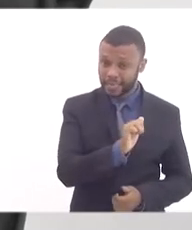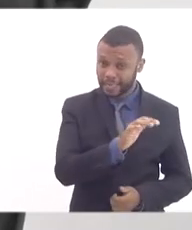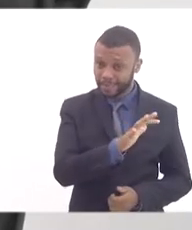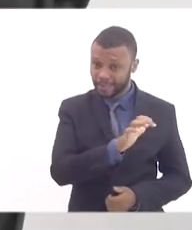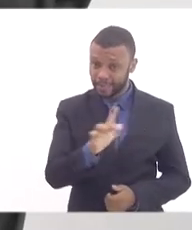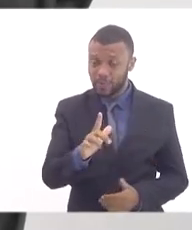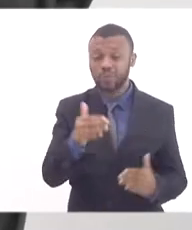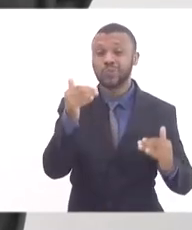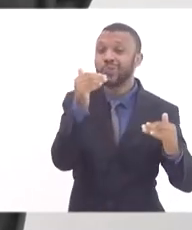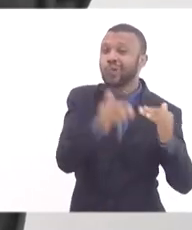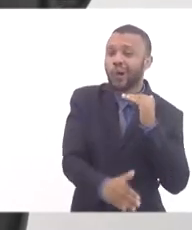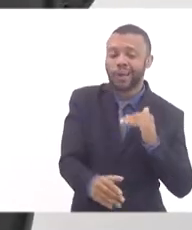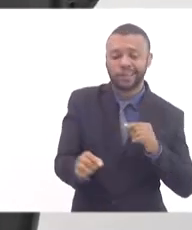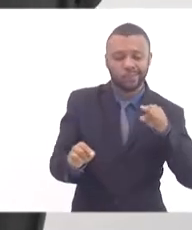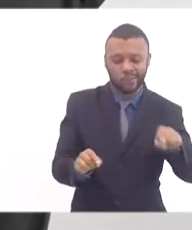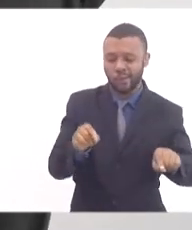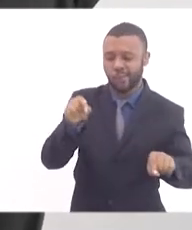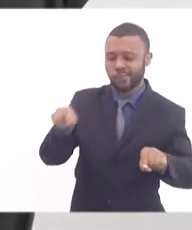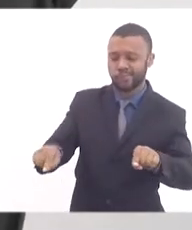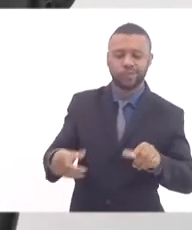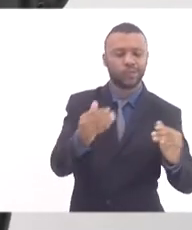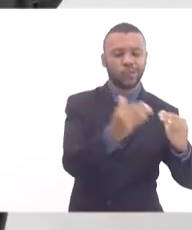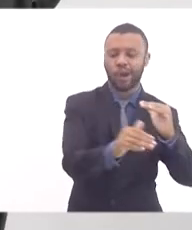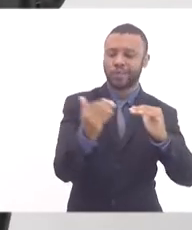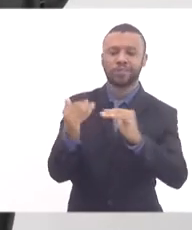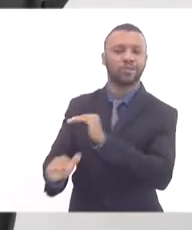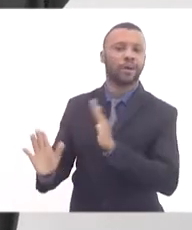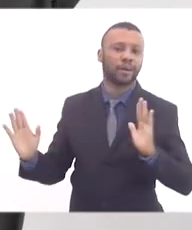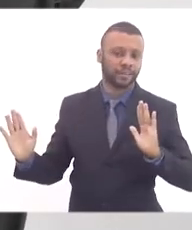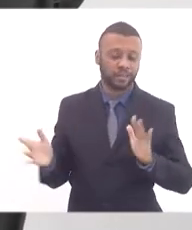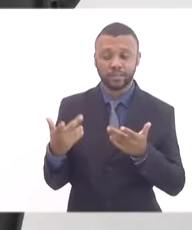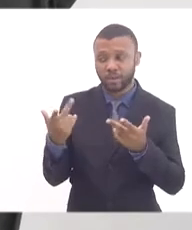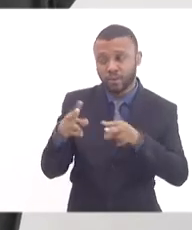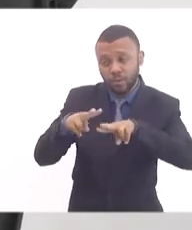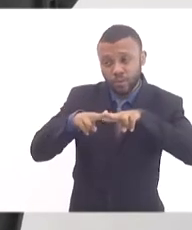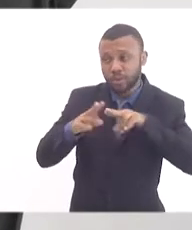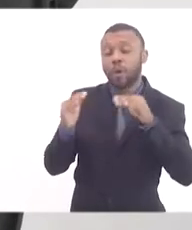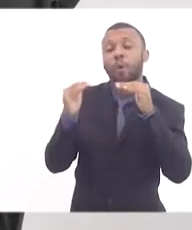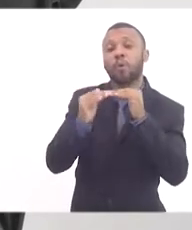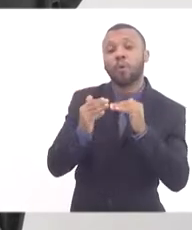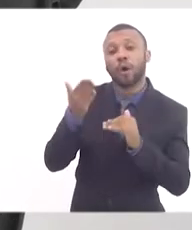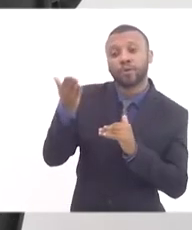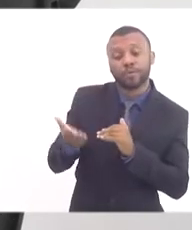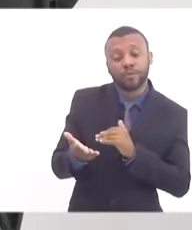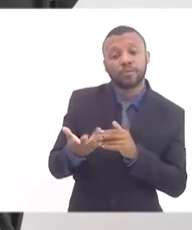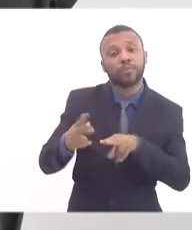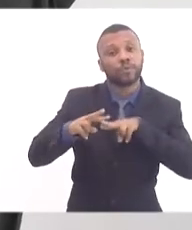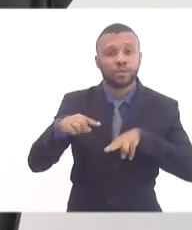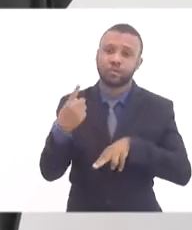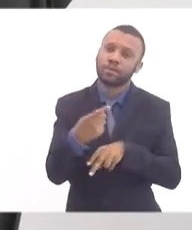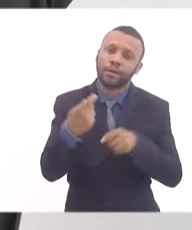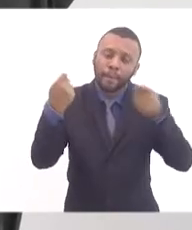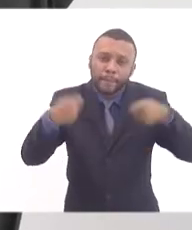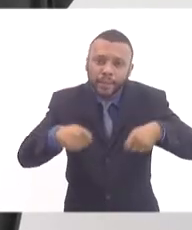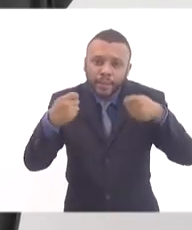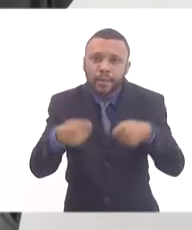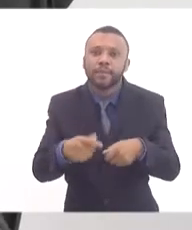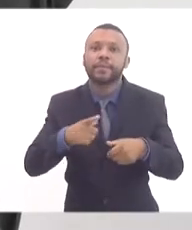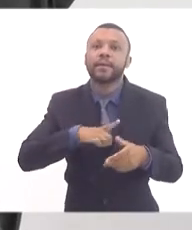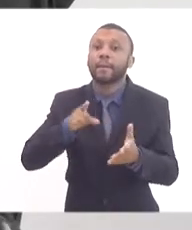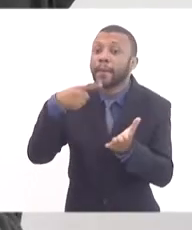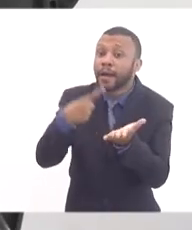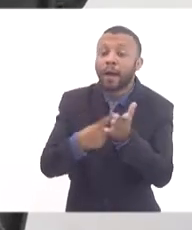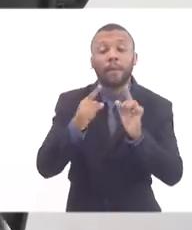então mandou Ailson quarto plenamente consigo da isso é necessário Praticamente tudo a gente fazer